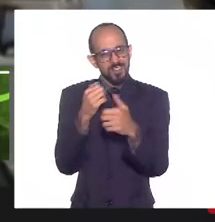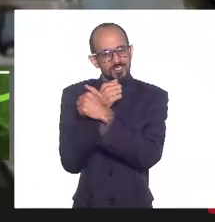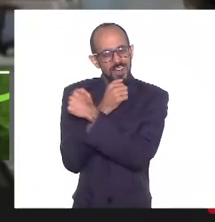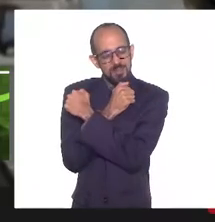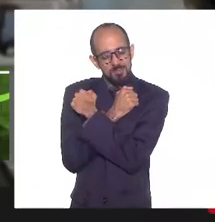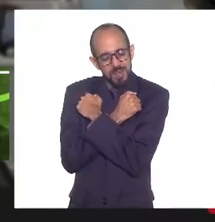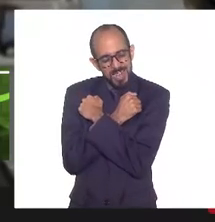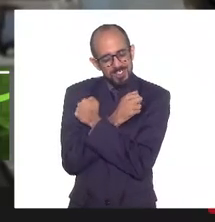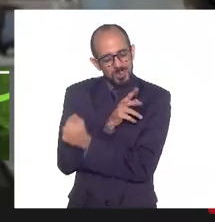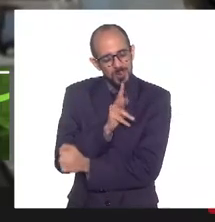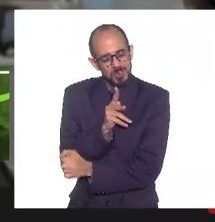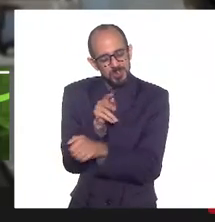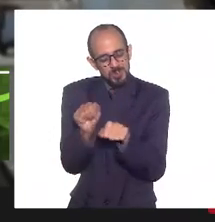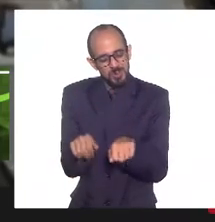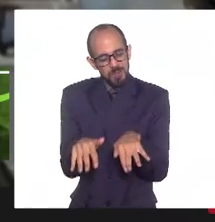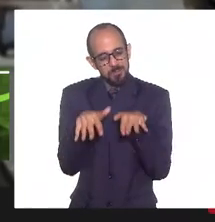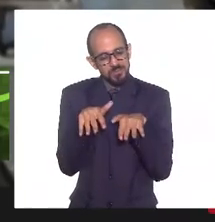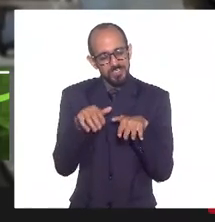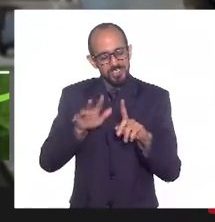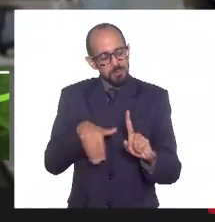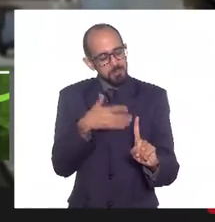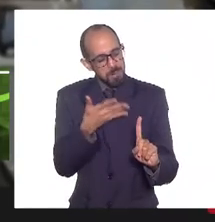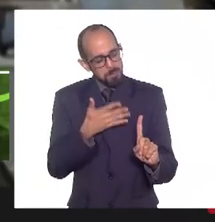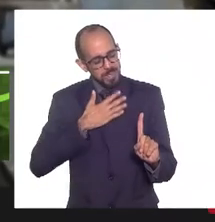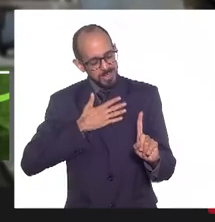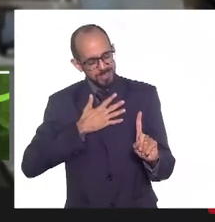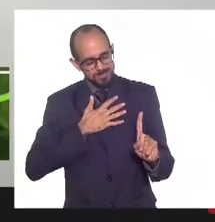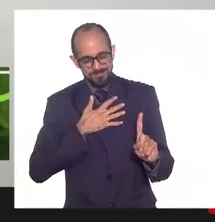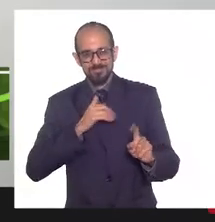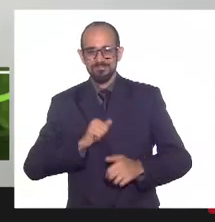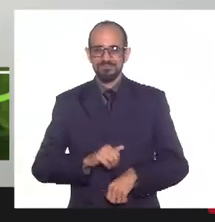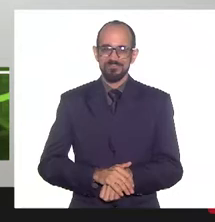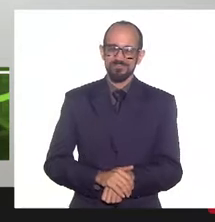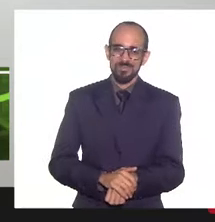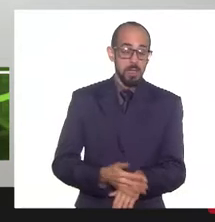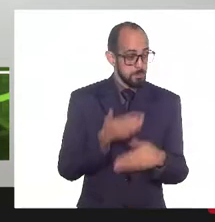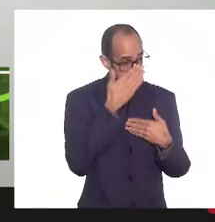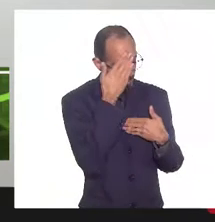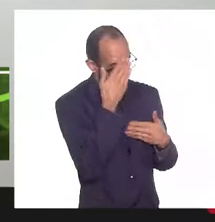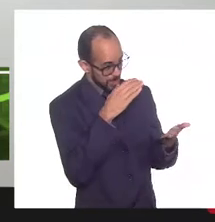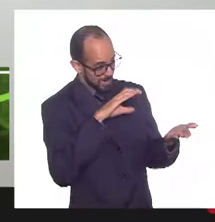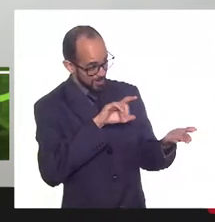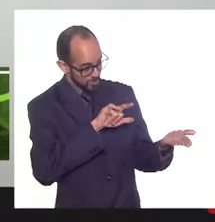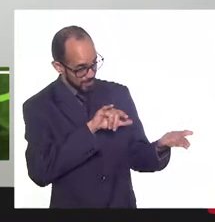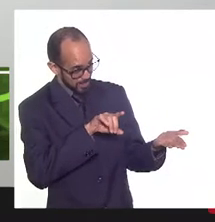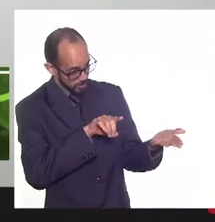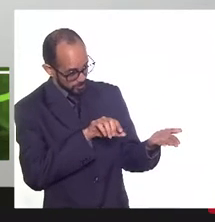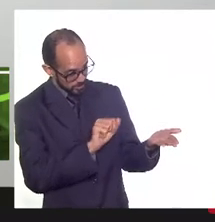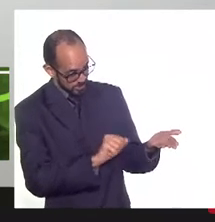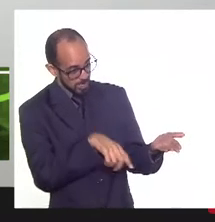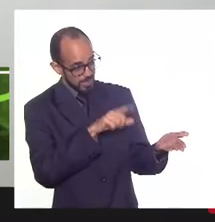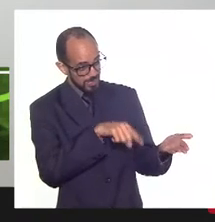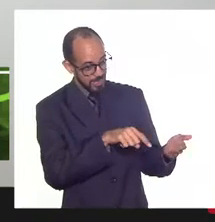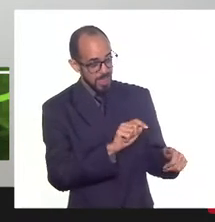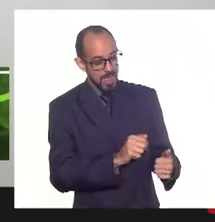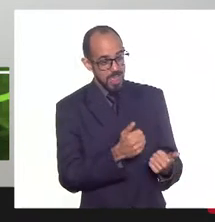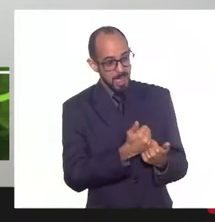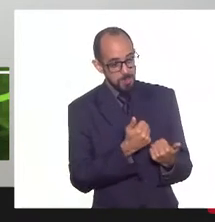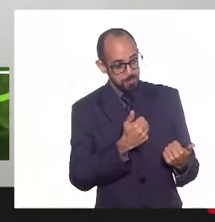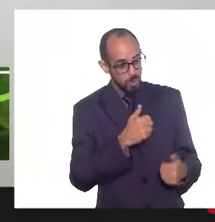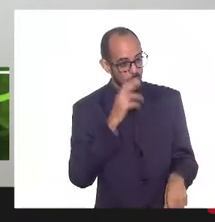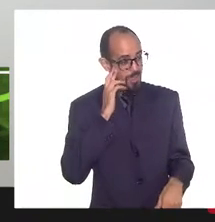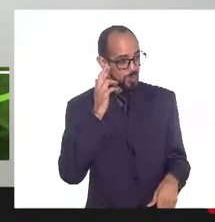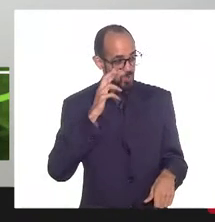continuo na audiência uma honra estar aqui deputado obrigado professora Cláudia Gonçalves para a reitora de extensão da